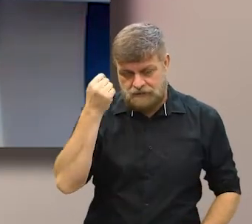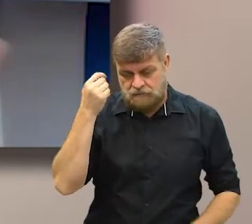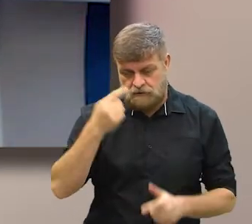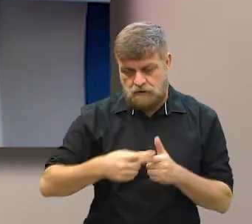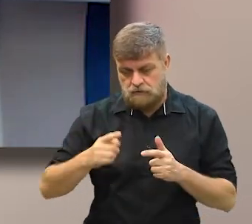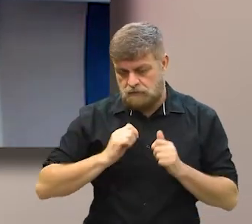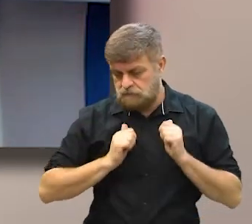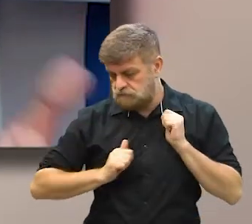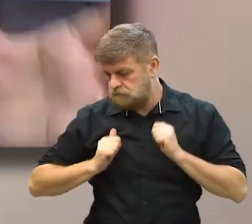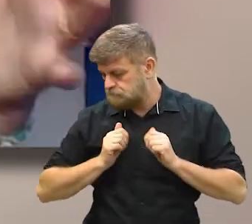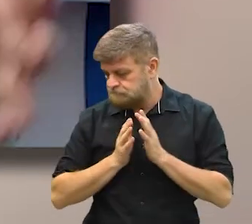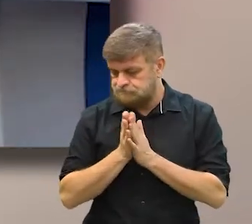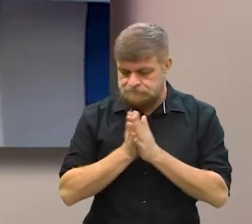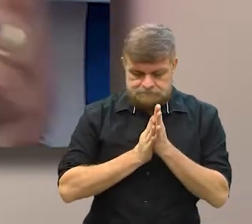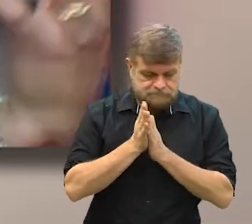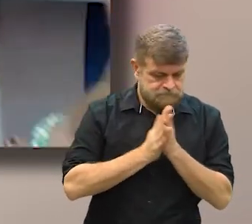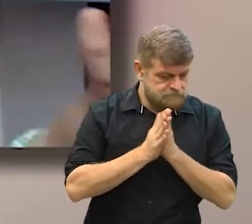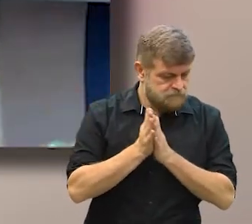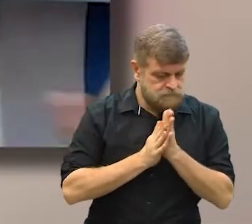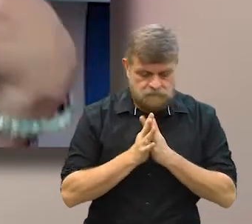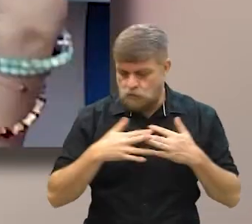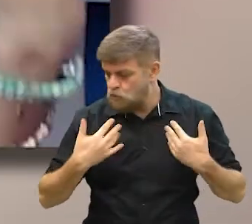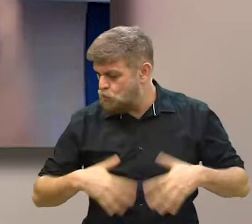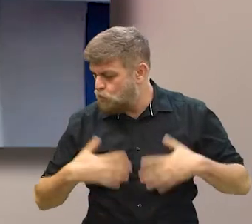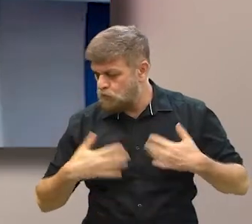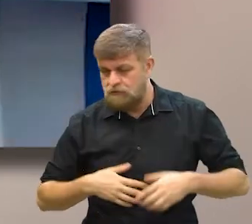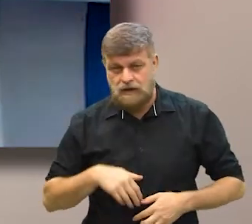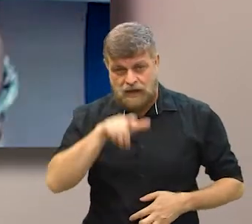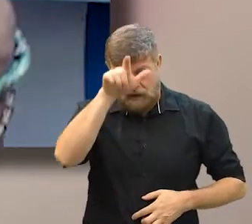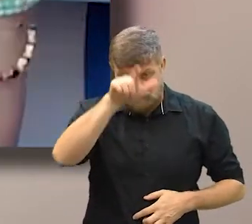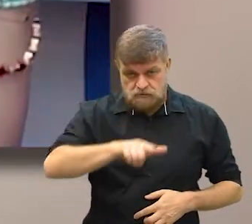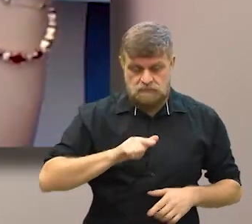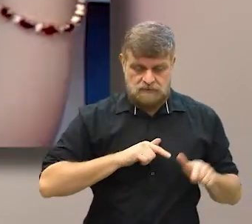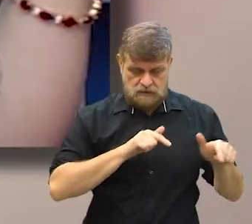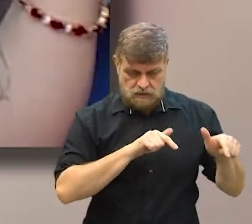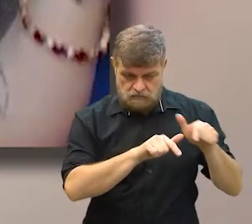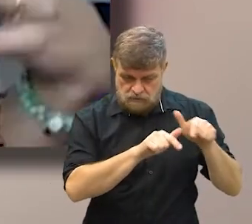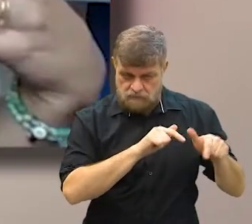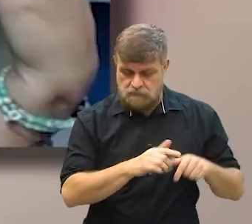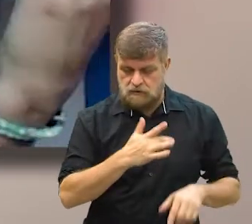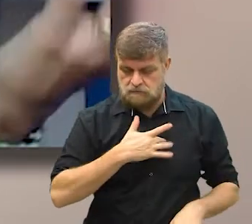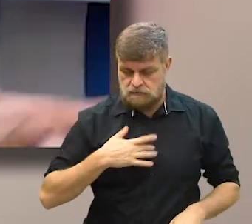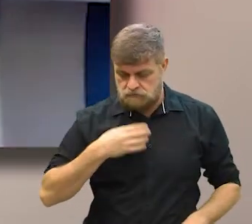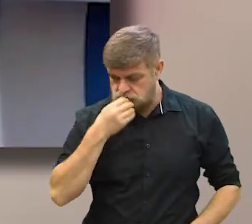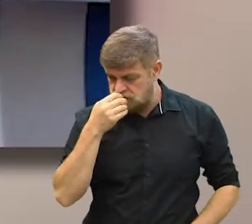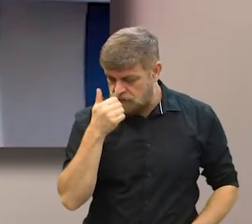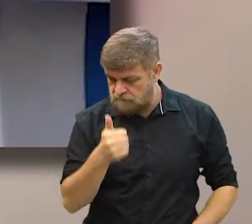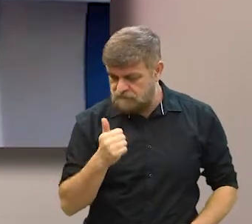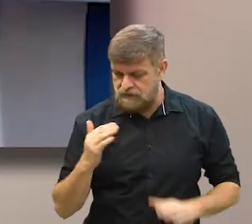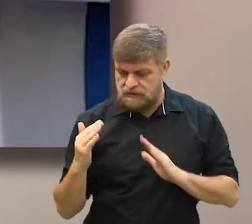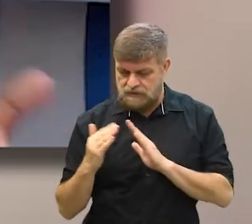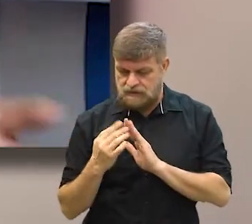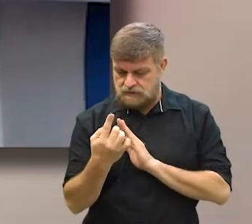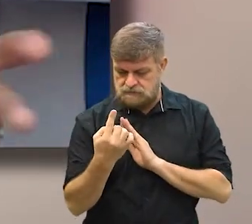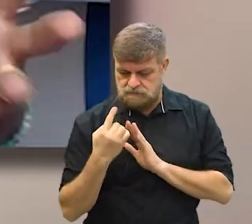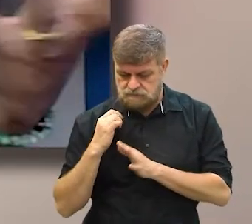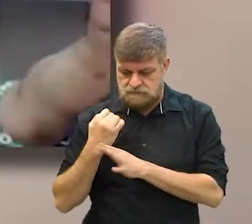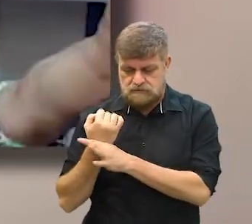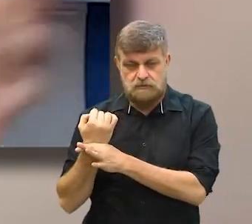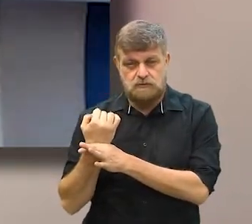da ansiedade. Mesmo que você esteja empregado, mesmo que você esteja bem dentro da sua